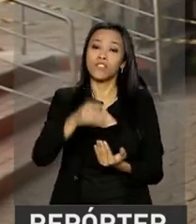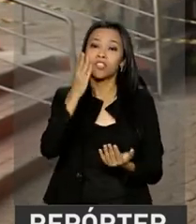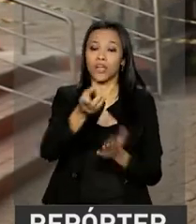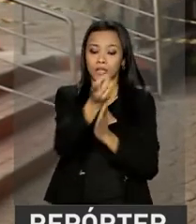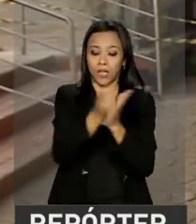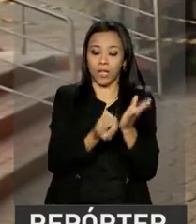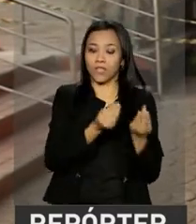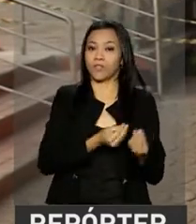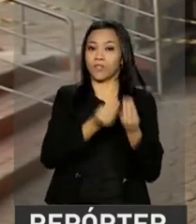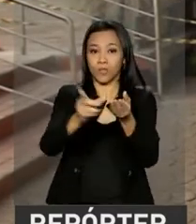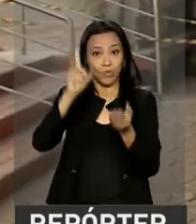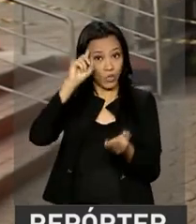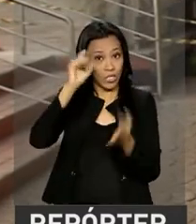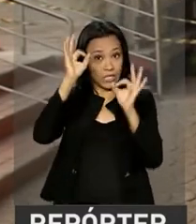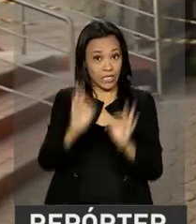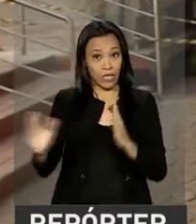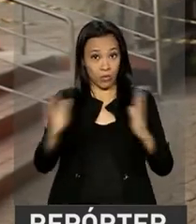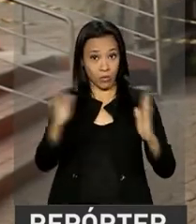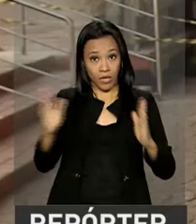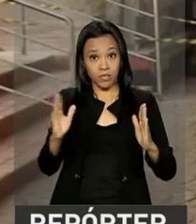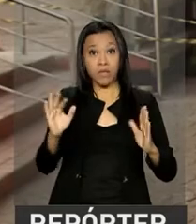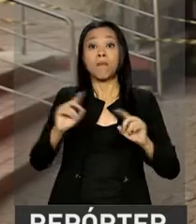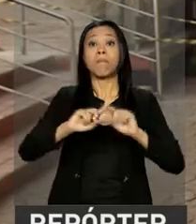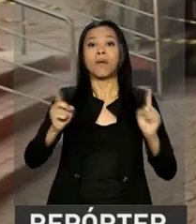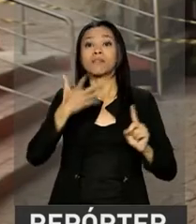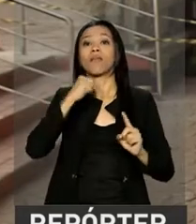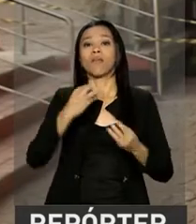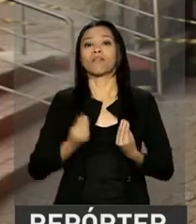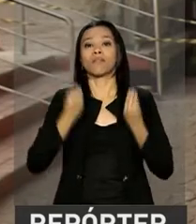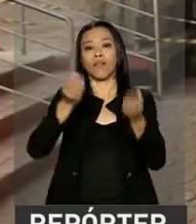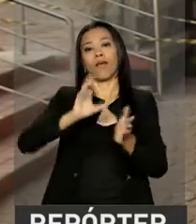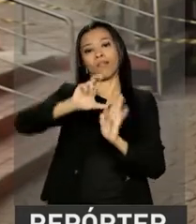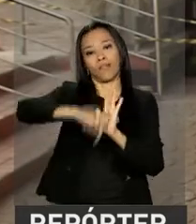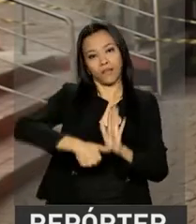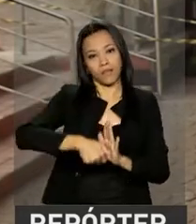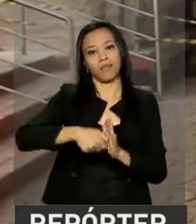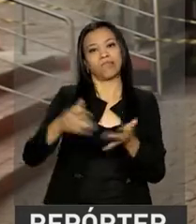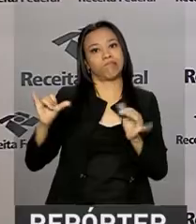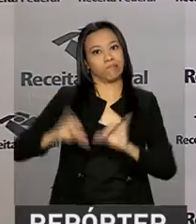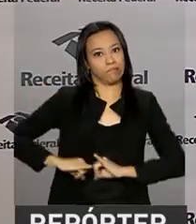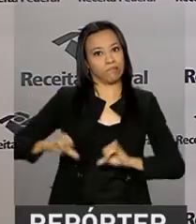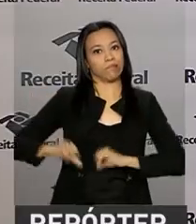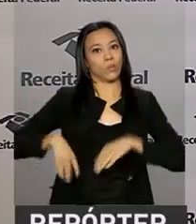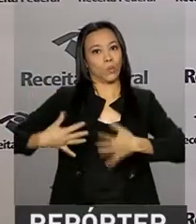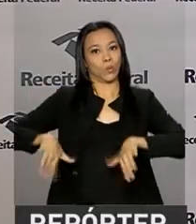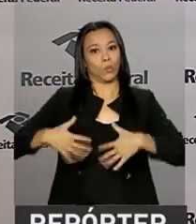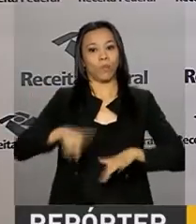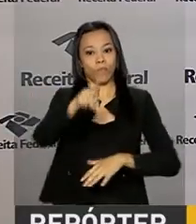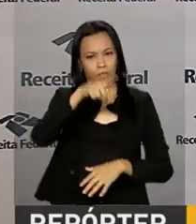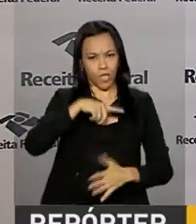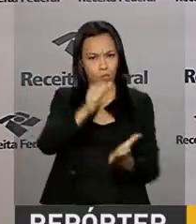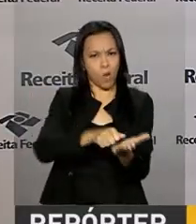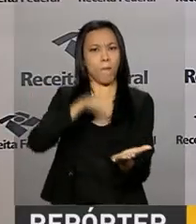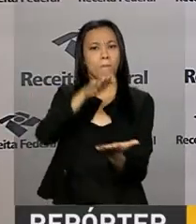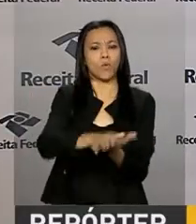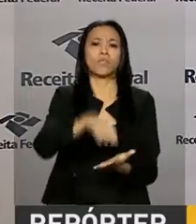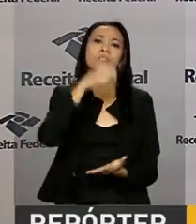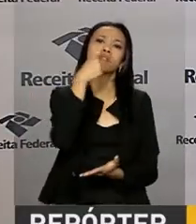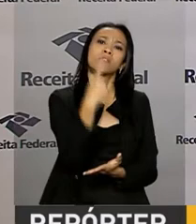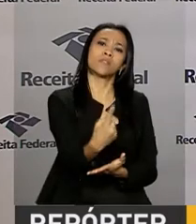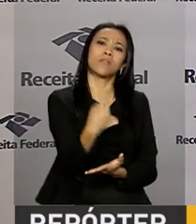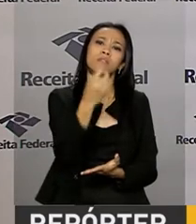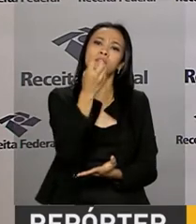em dia neste ano mas quem entrega o atraso sofre as consequências de uma multa mínima de r$165